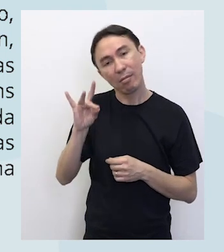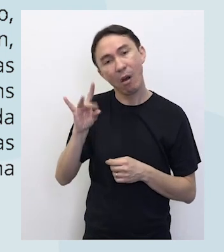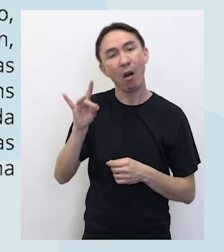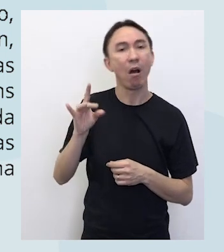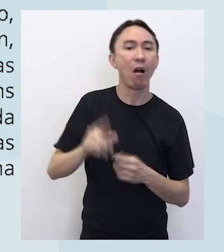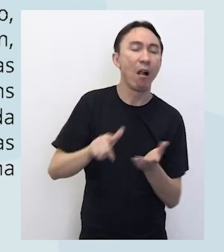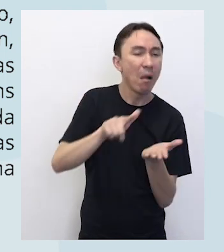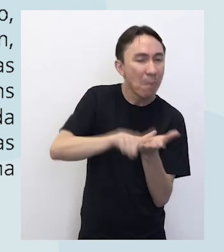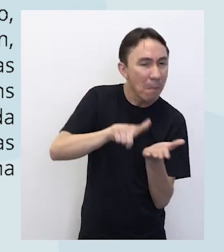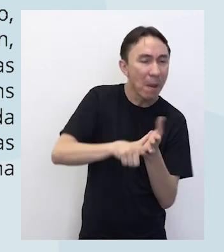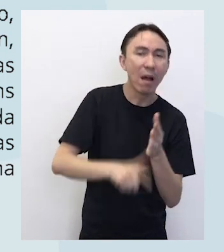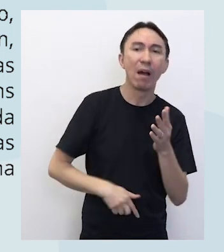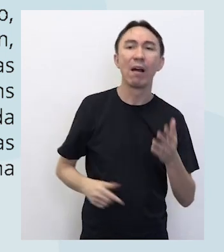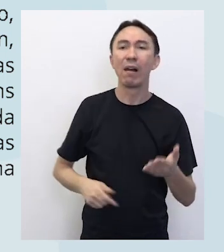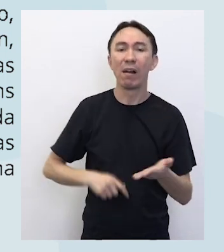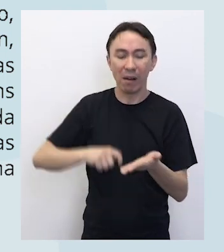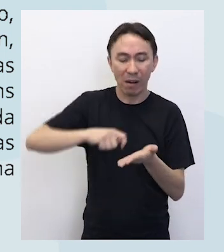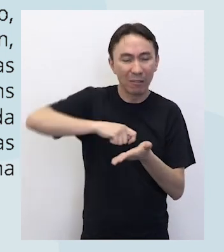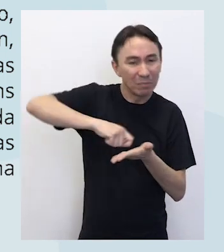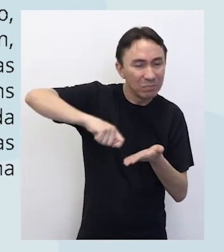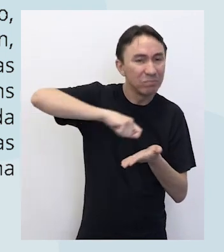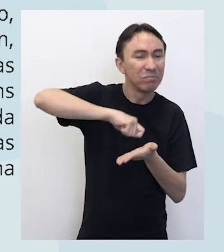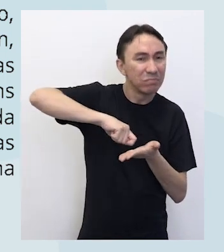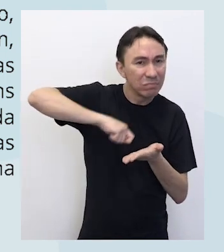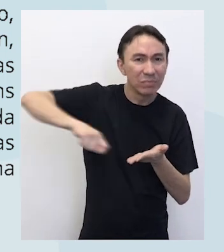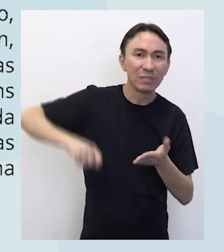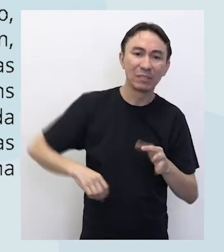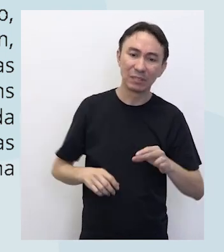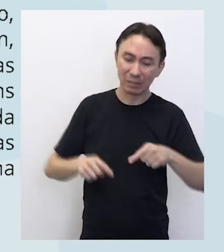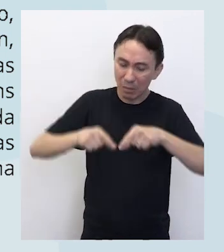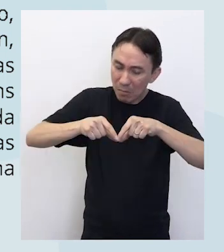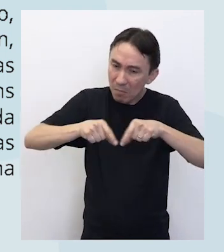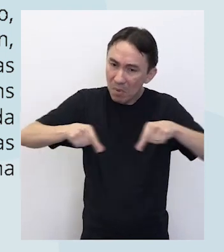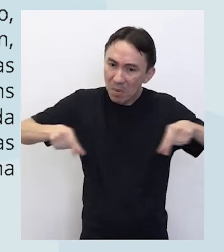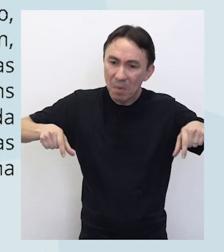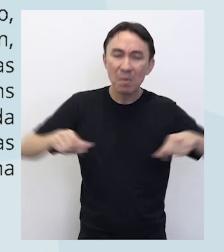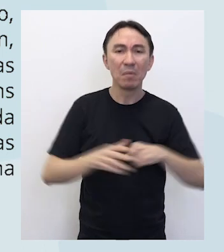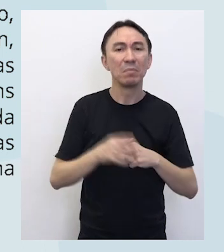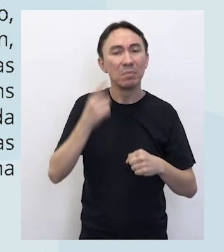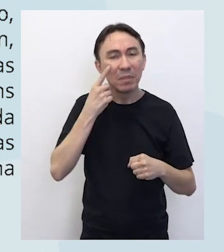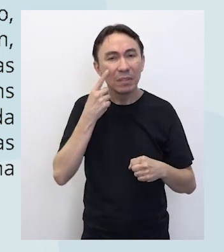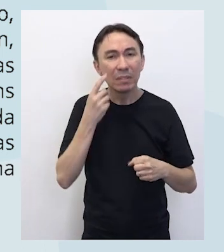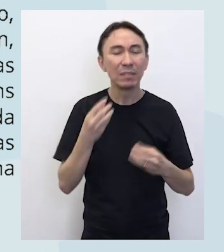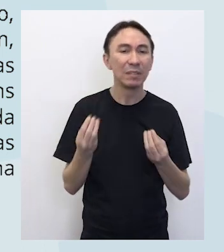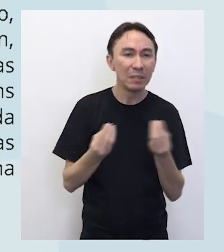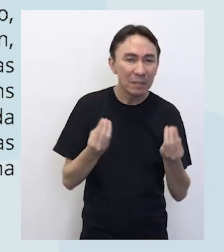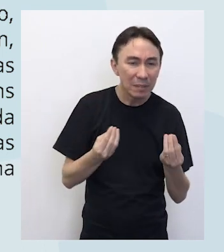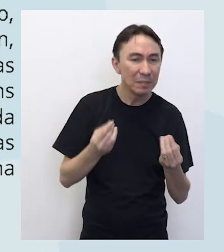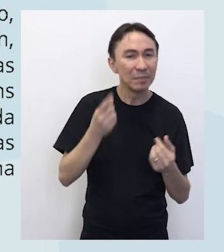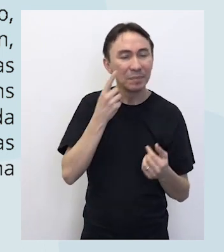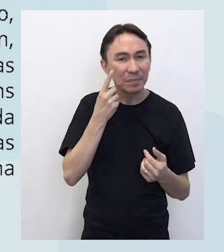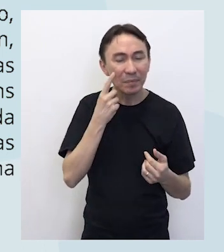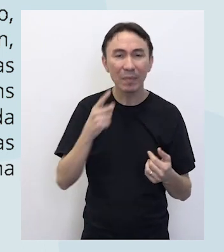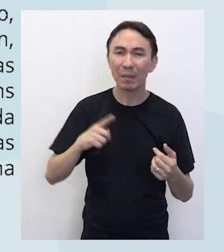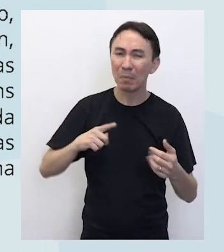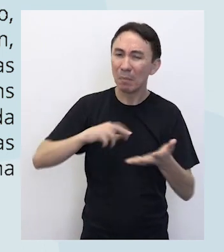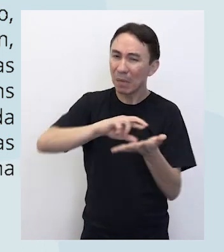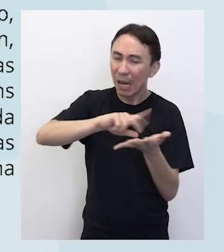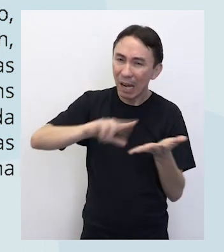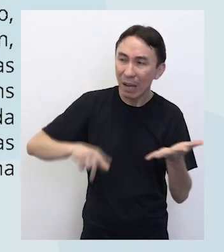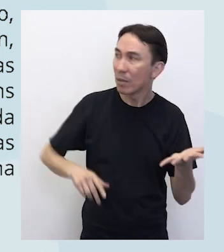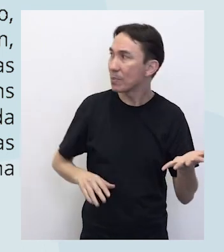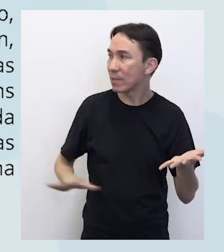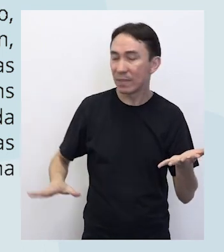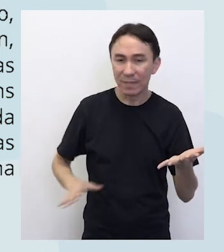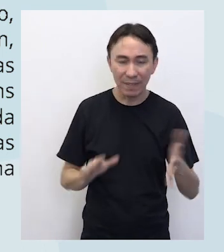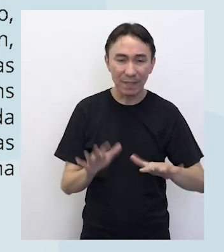tintas, pincéis, canetas hidrocor, régua, revista para recorte, né, para fazer os personagens, embalagens plásticos, tampinhas,